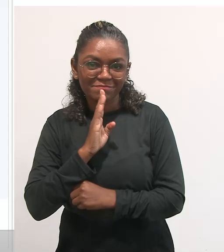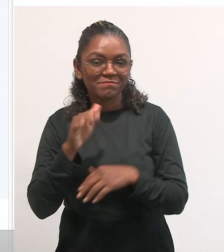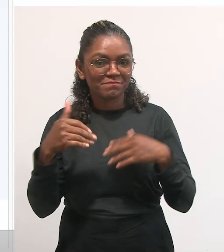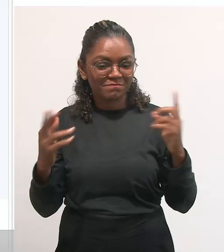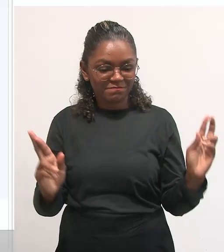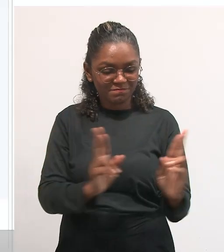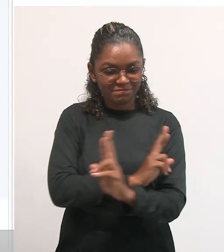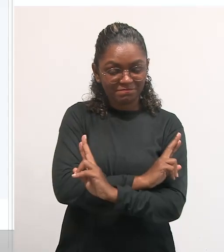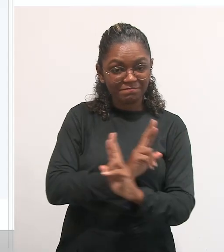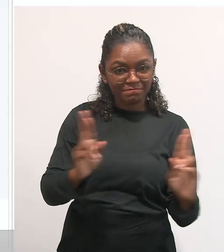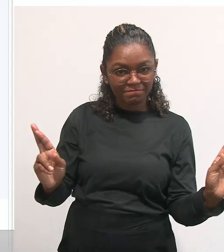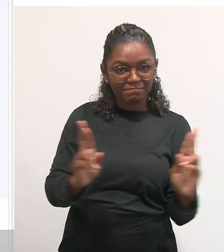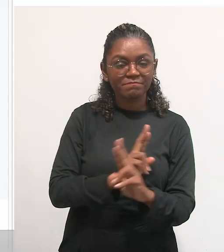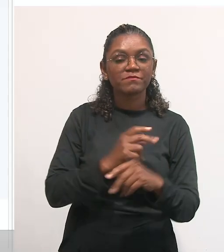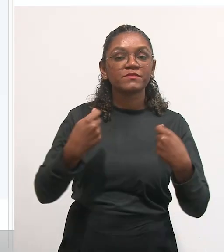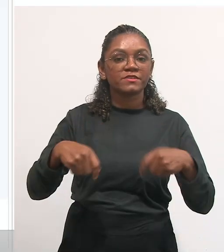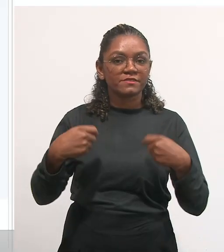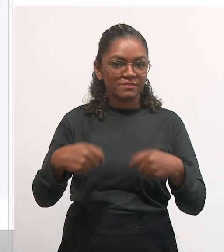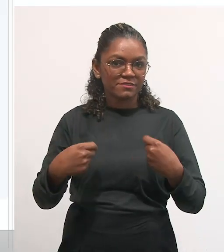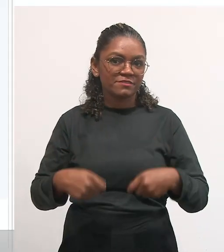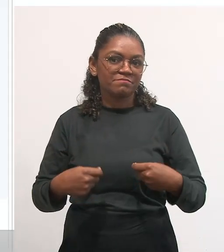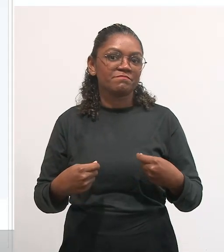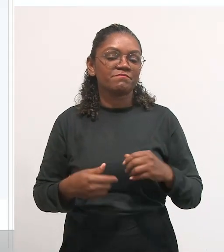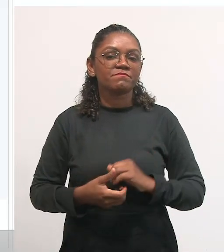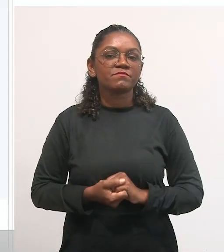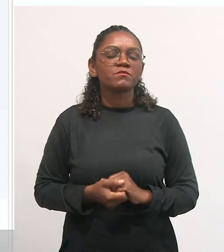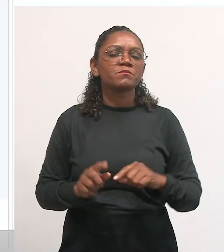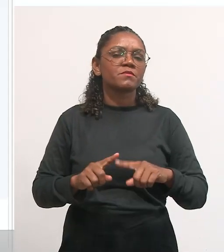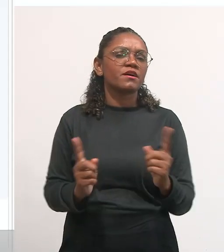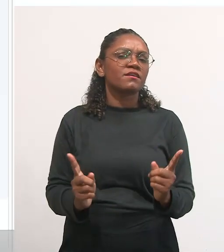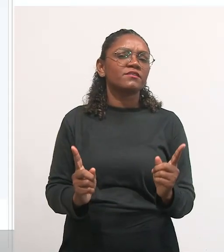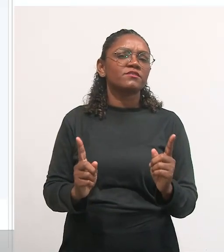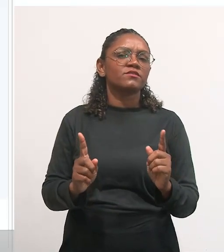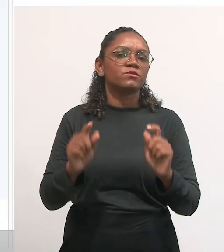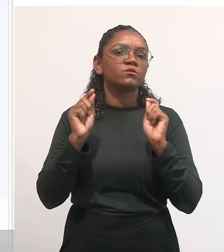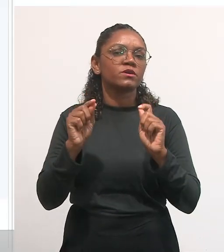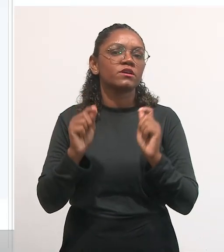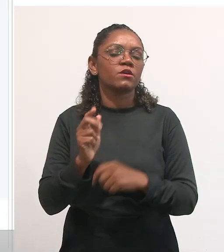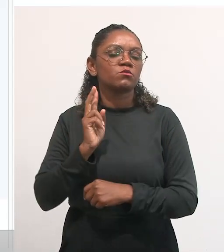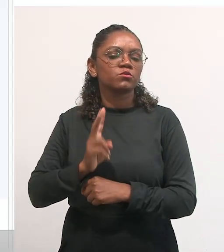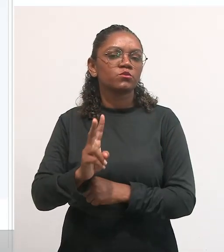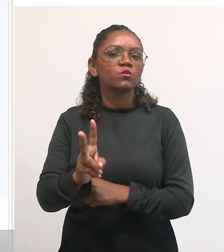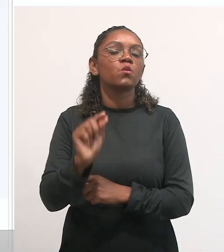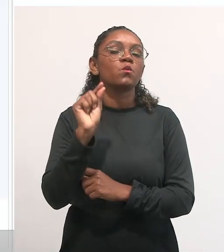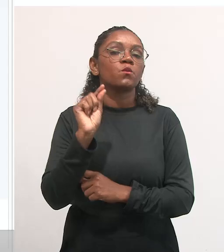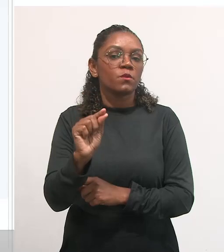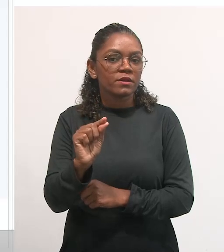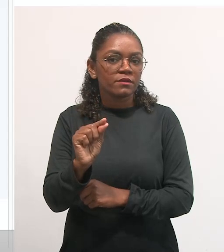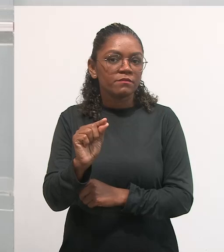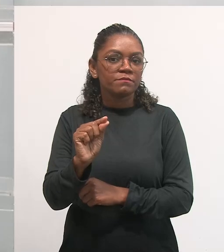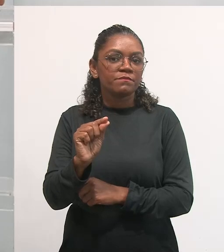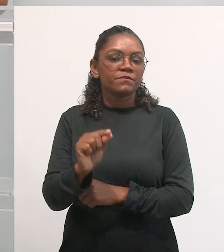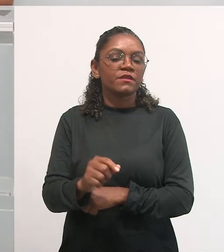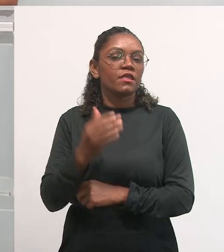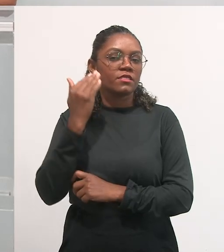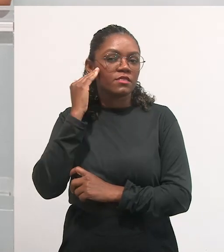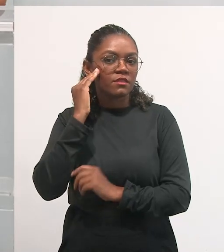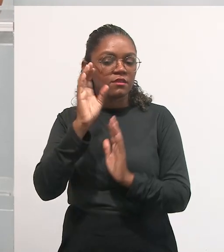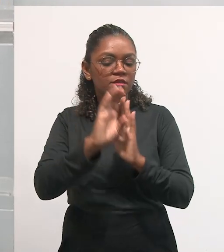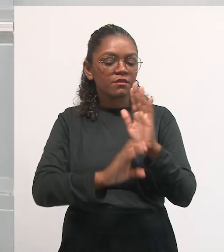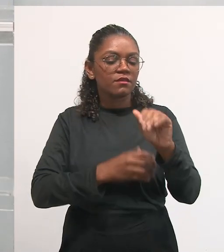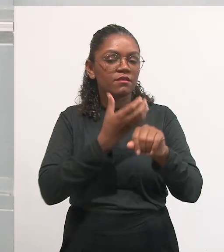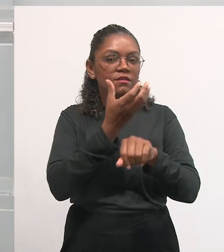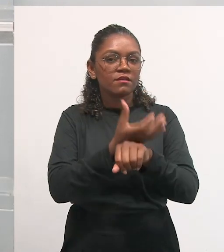relação intríseca entre currículo e poder o que que mantém isso o currículo ele é entendido dessa